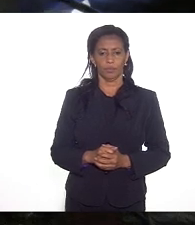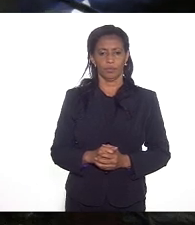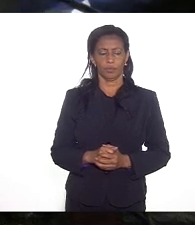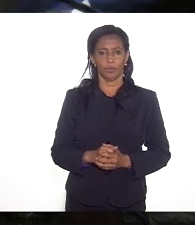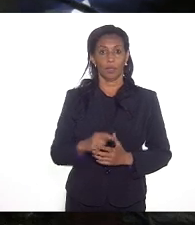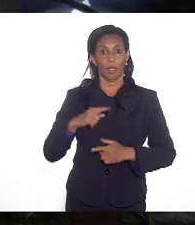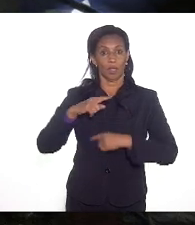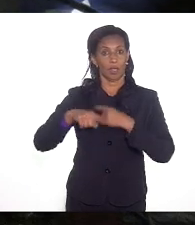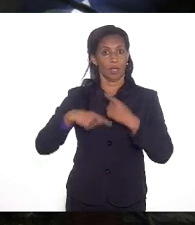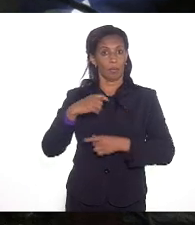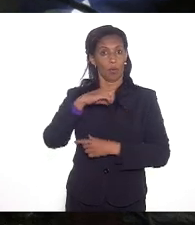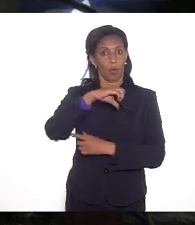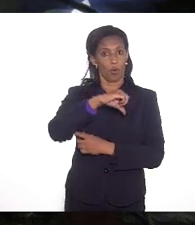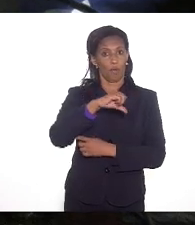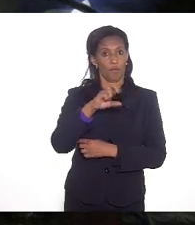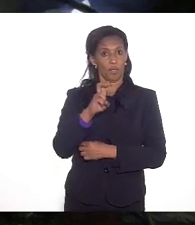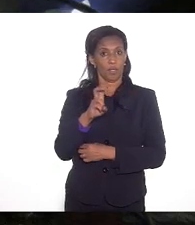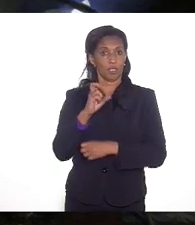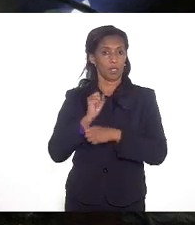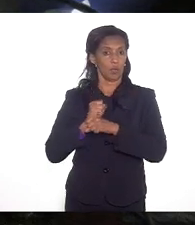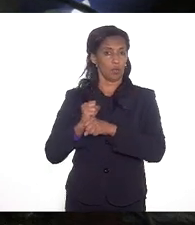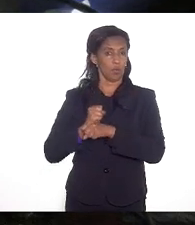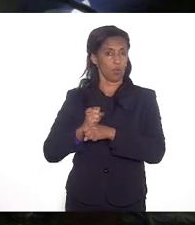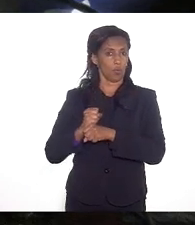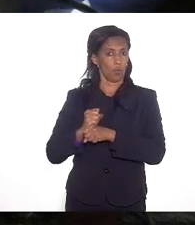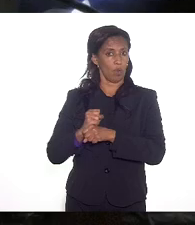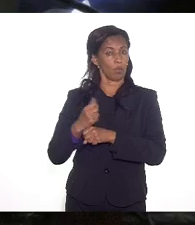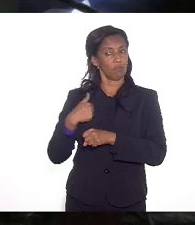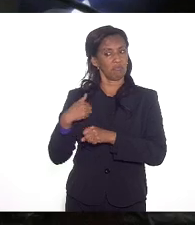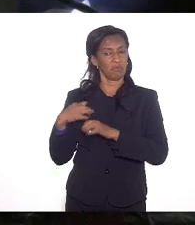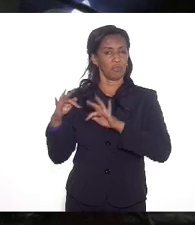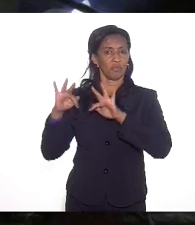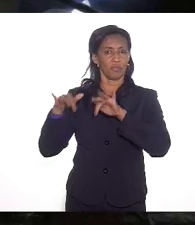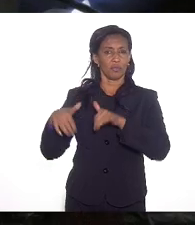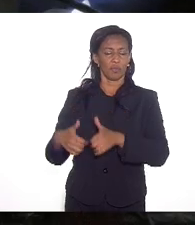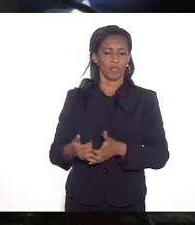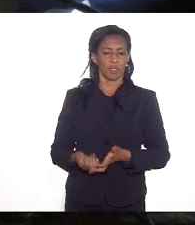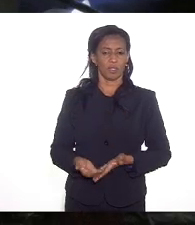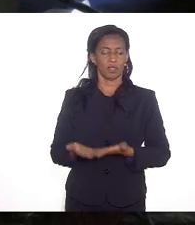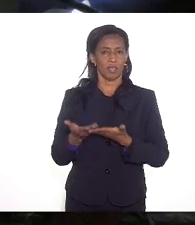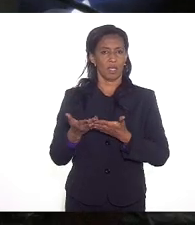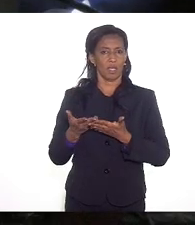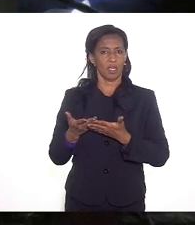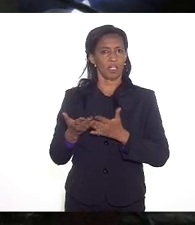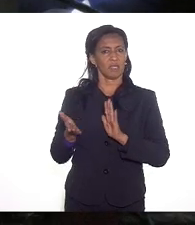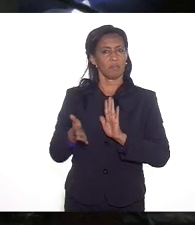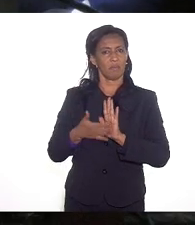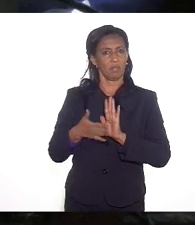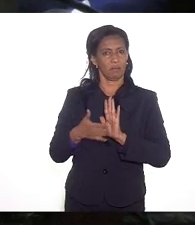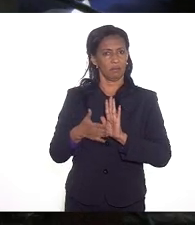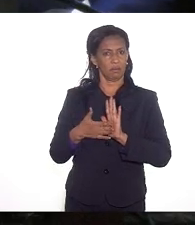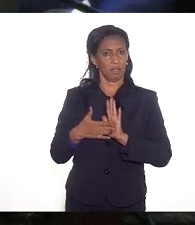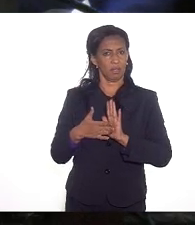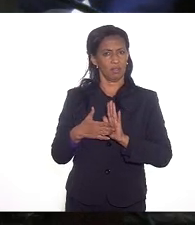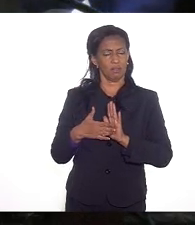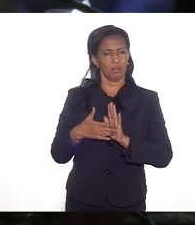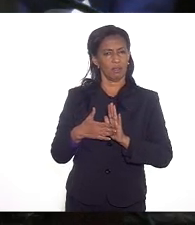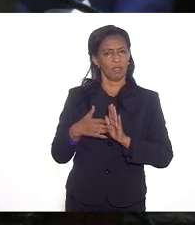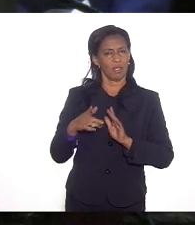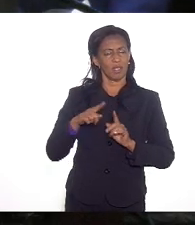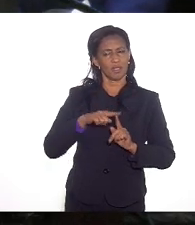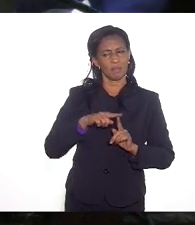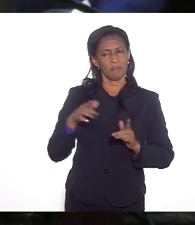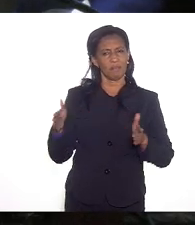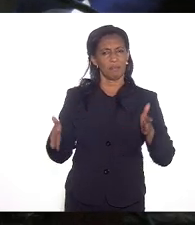após esses 95 anos eu encerrar esse mandato esse período de